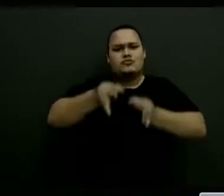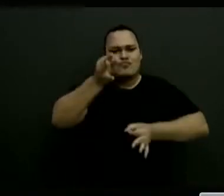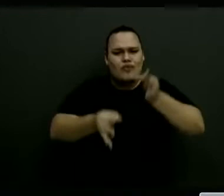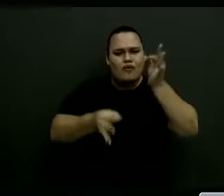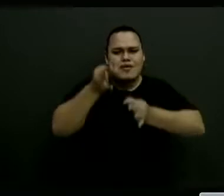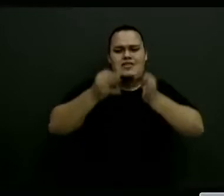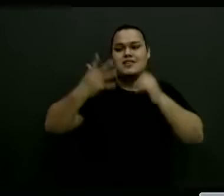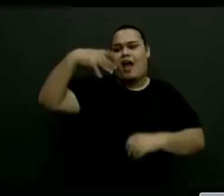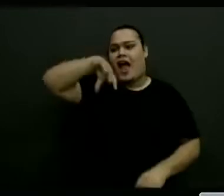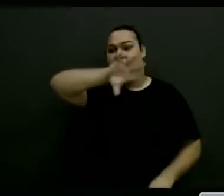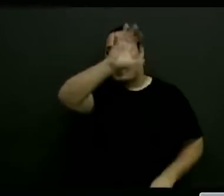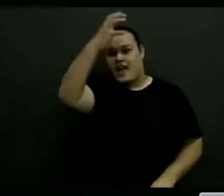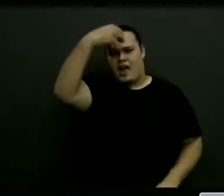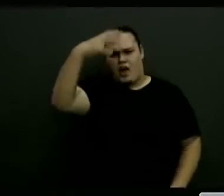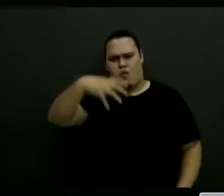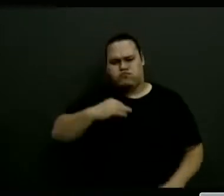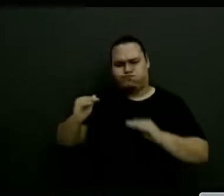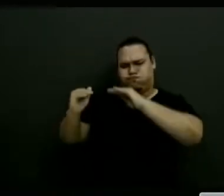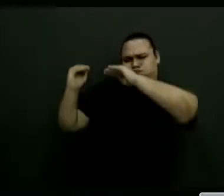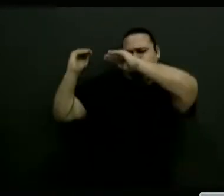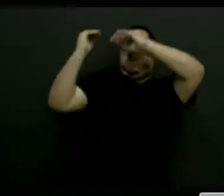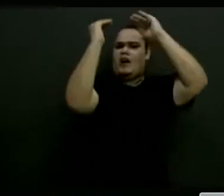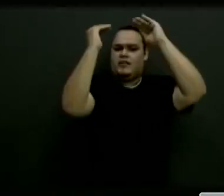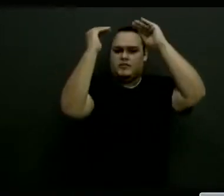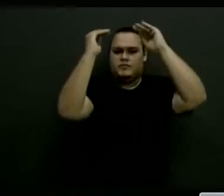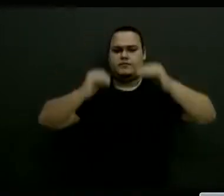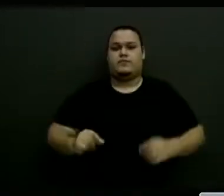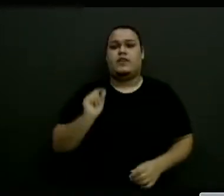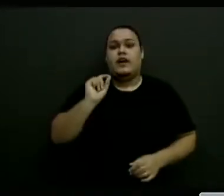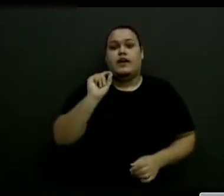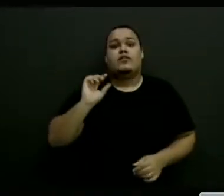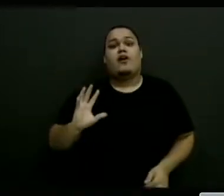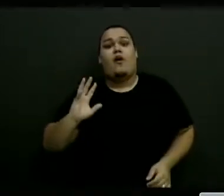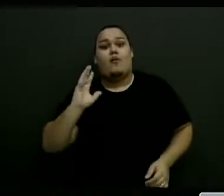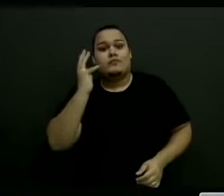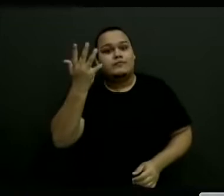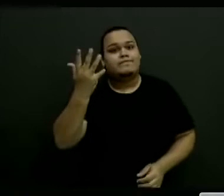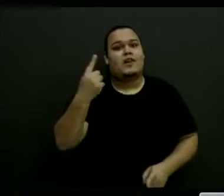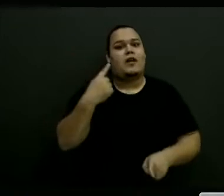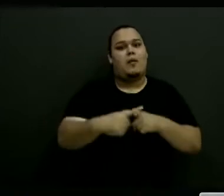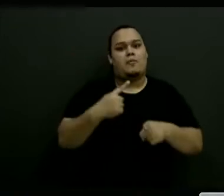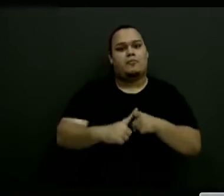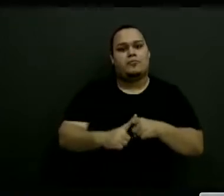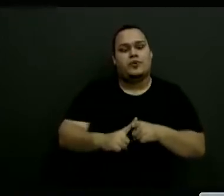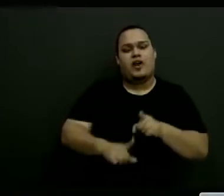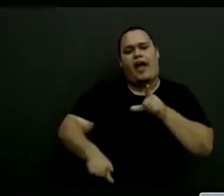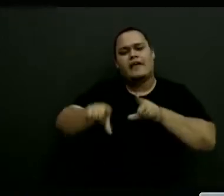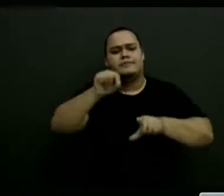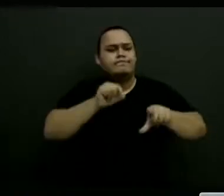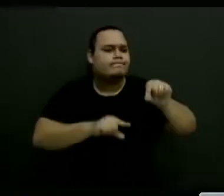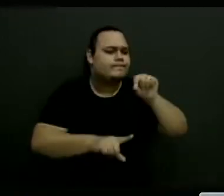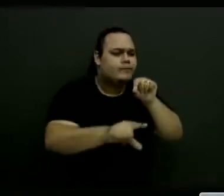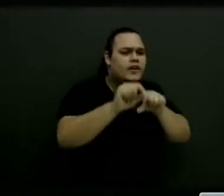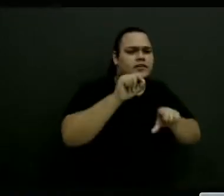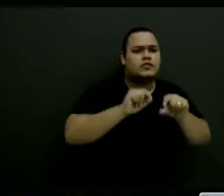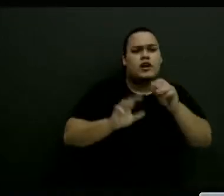Sobrenaturalmente, o Espírito Santo veio sobre eles e os fez atuar de maneira sobrenatural, mas não